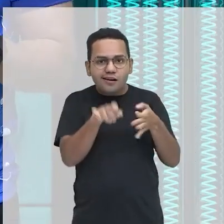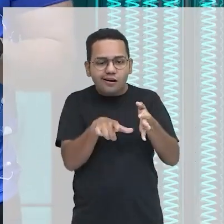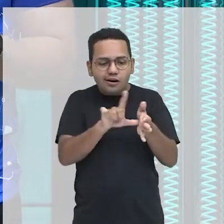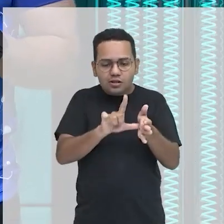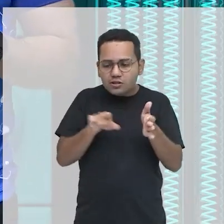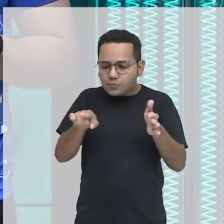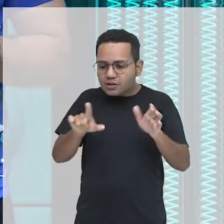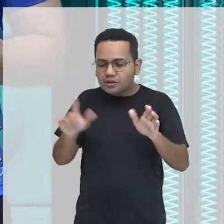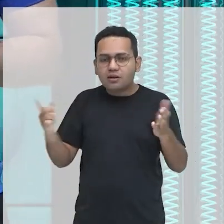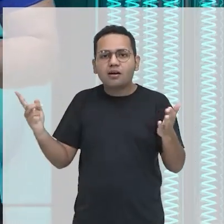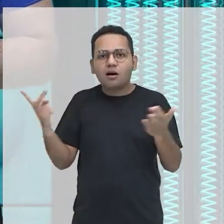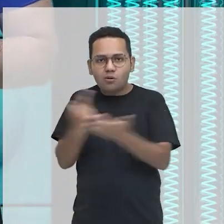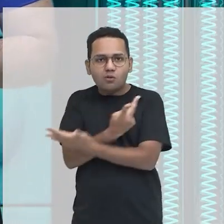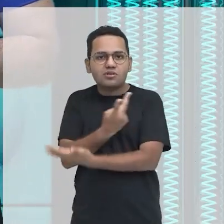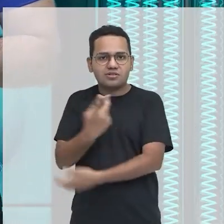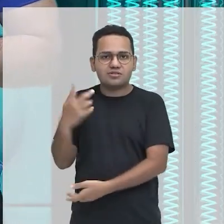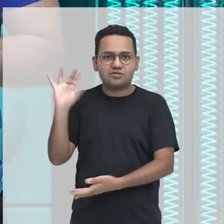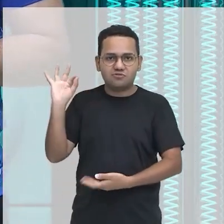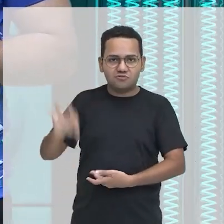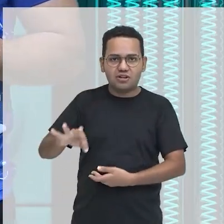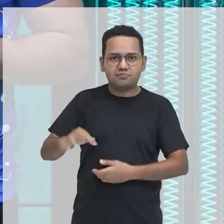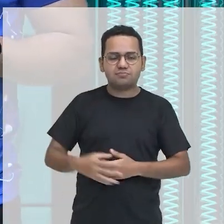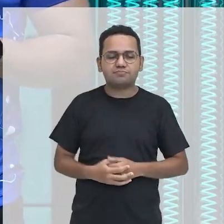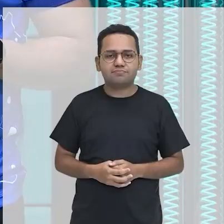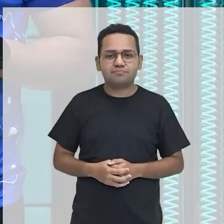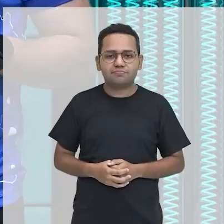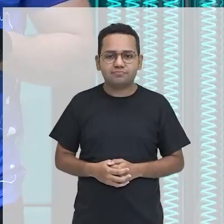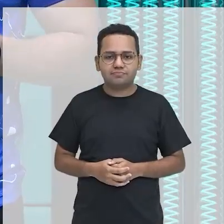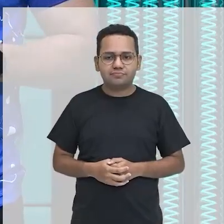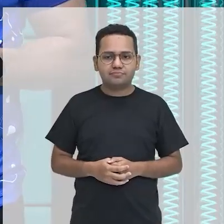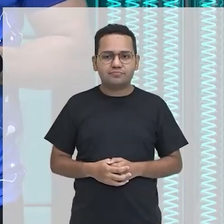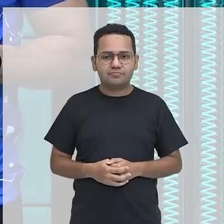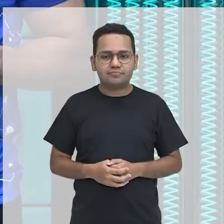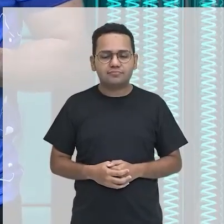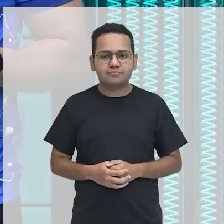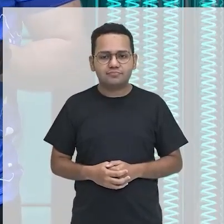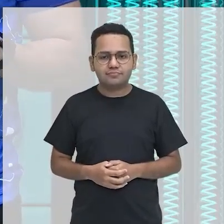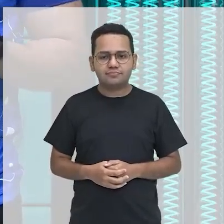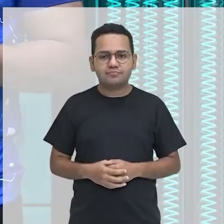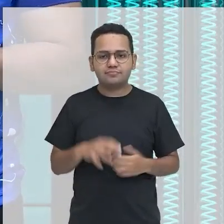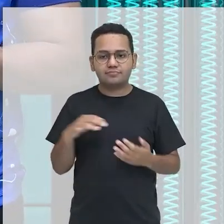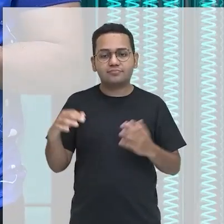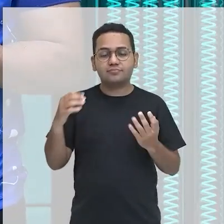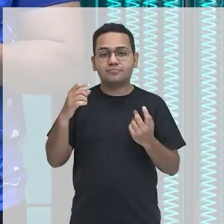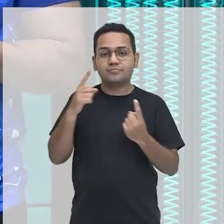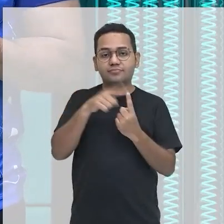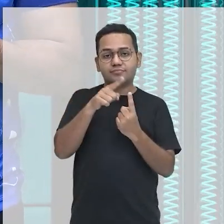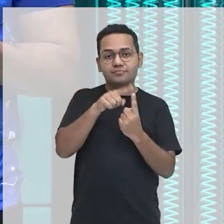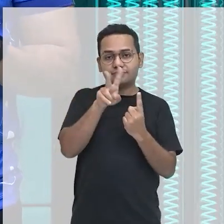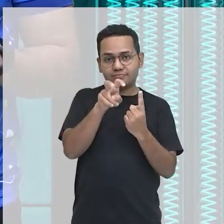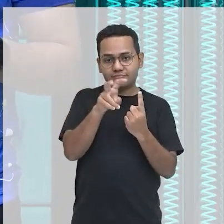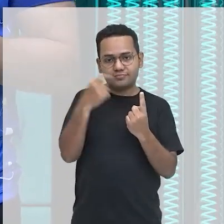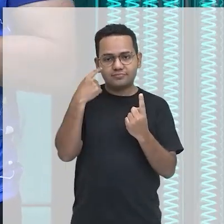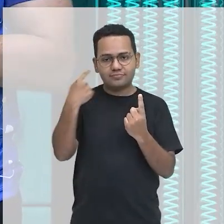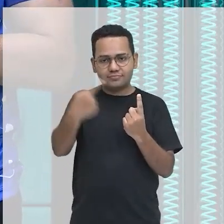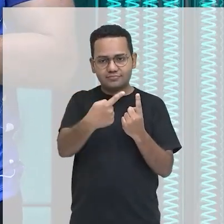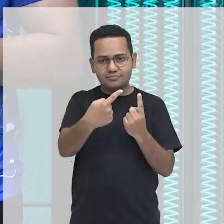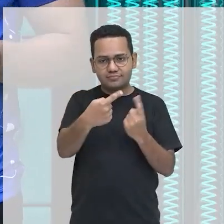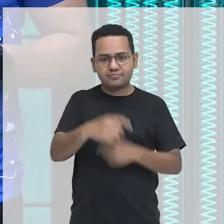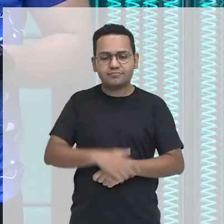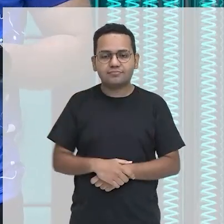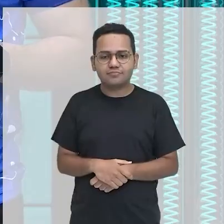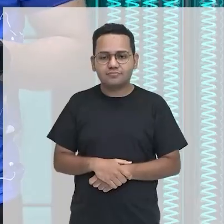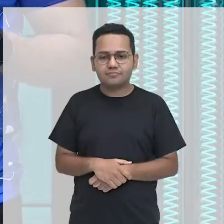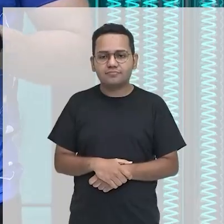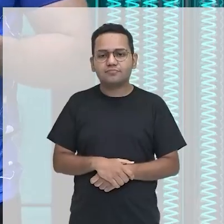como condição para que uma outra ação aconteça. Então, nós temos a condicional do tipo 1, o Type 1 Conditional, condicional do